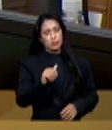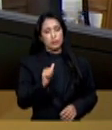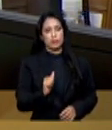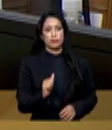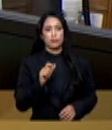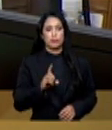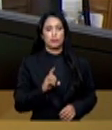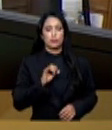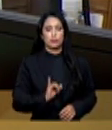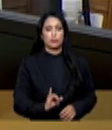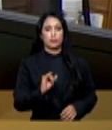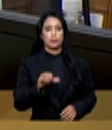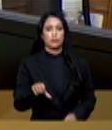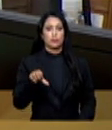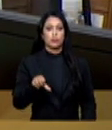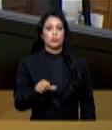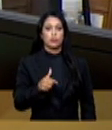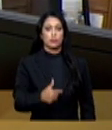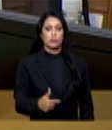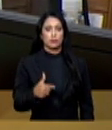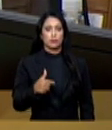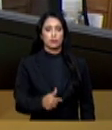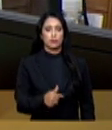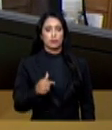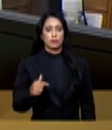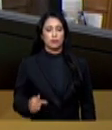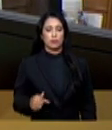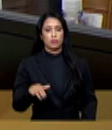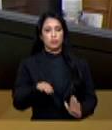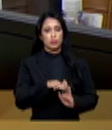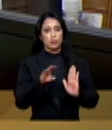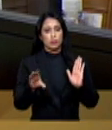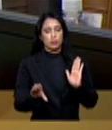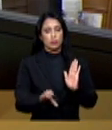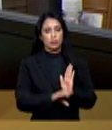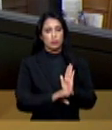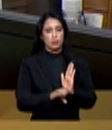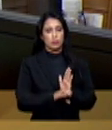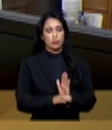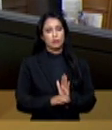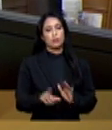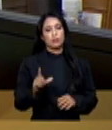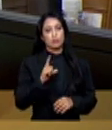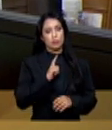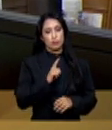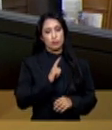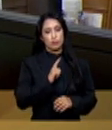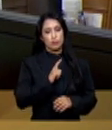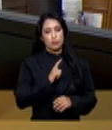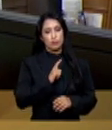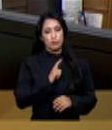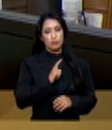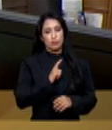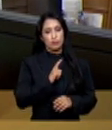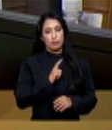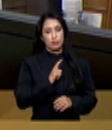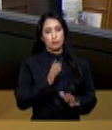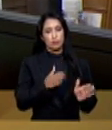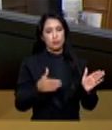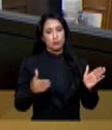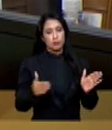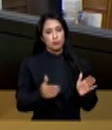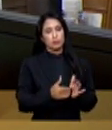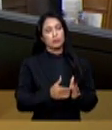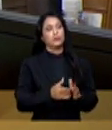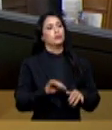ação direta de inconstitucionalidade 927 em sede de cautelar que o tratamento dos bens estaduais